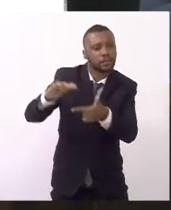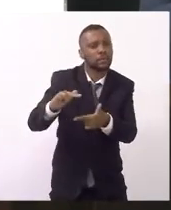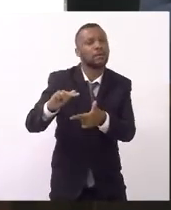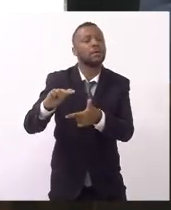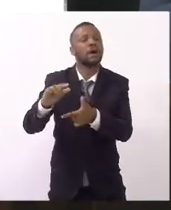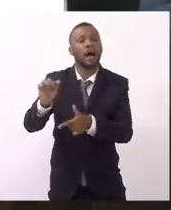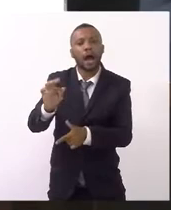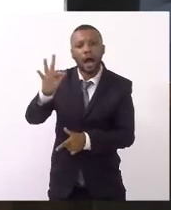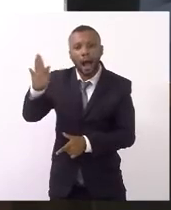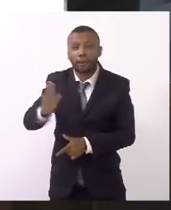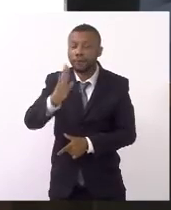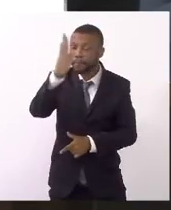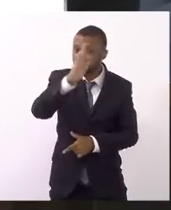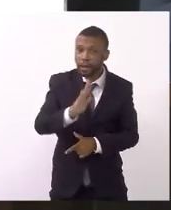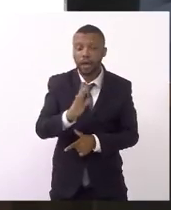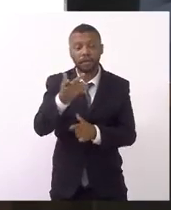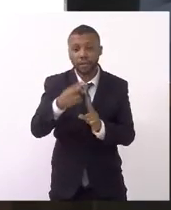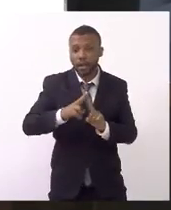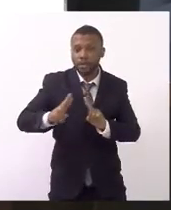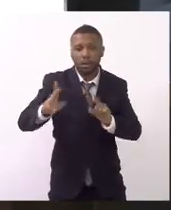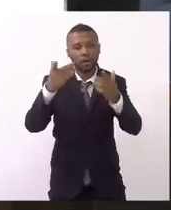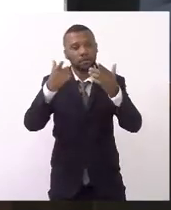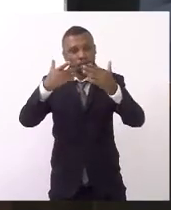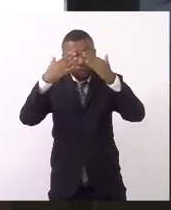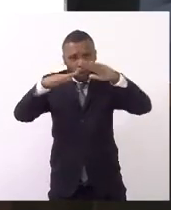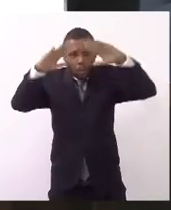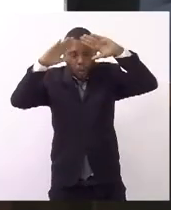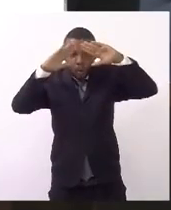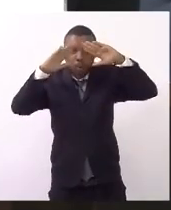e na religião dos orixás